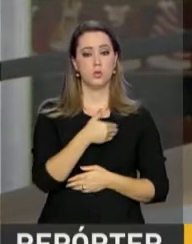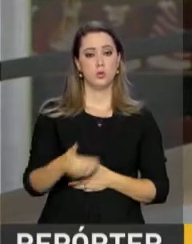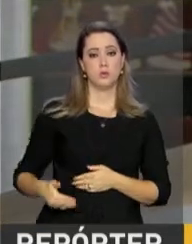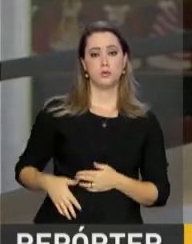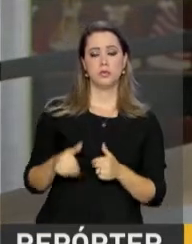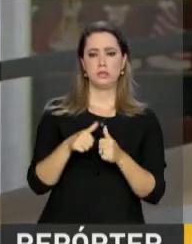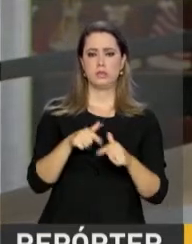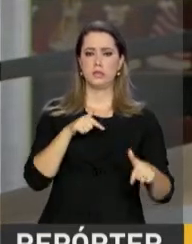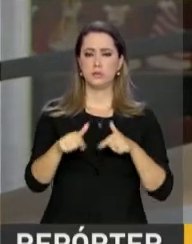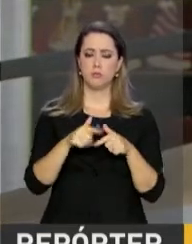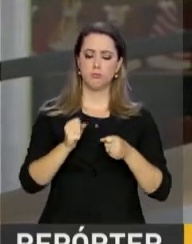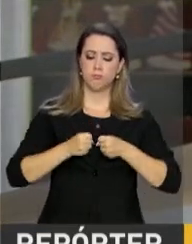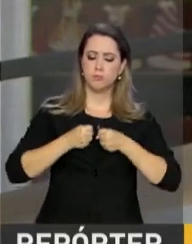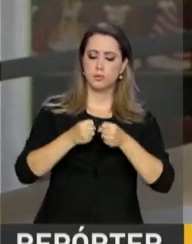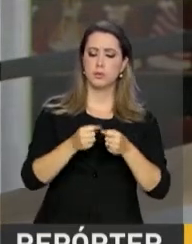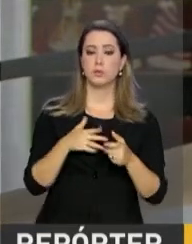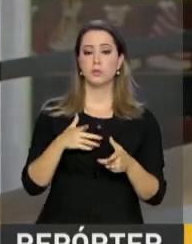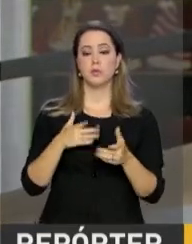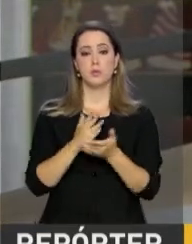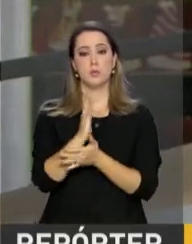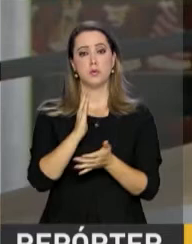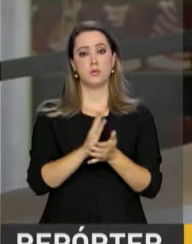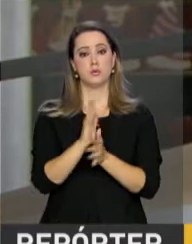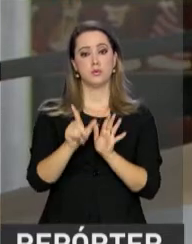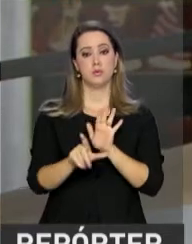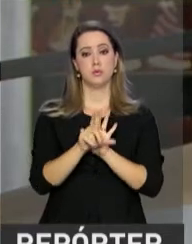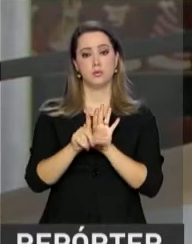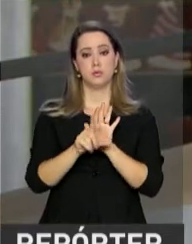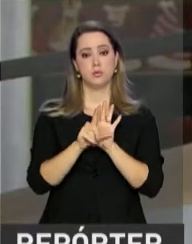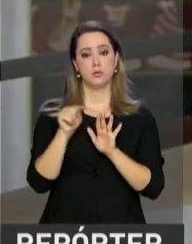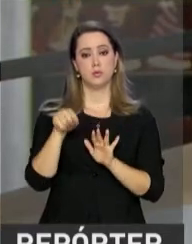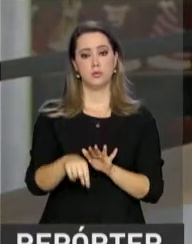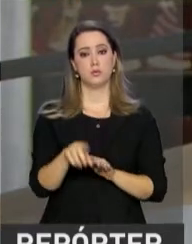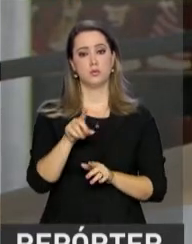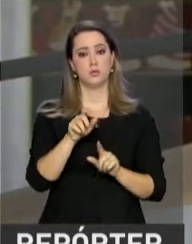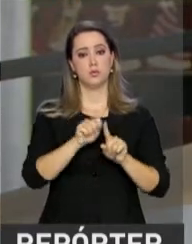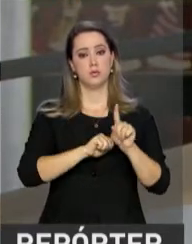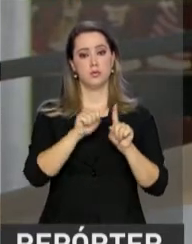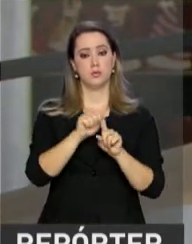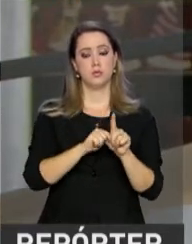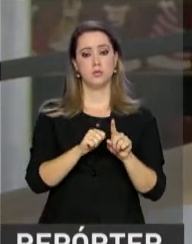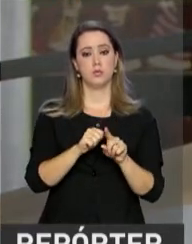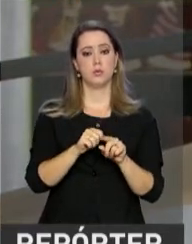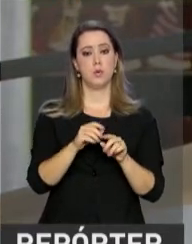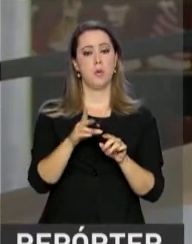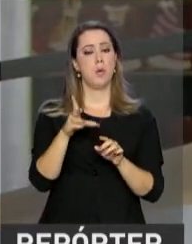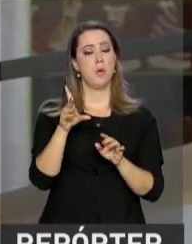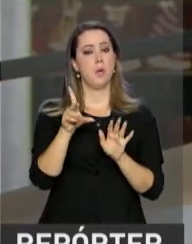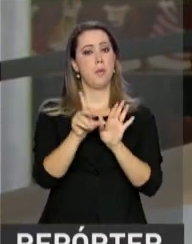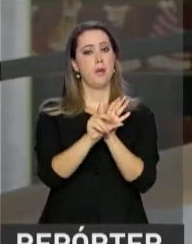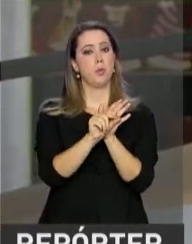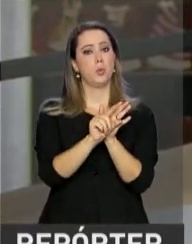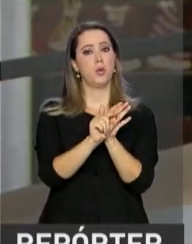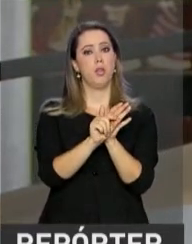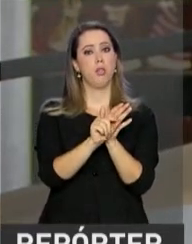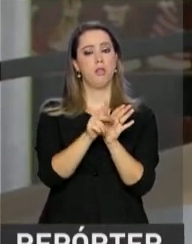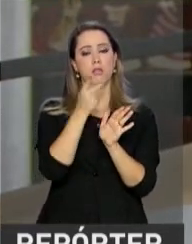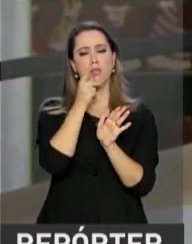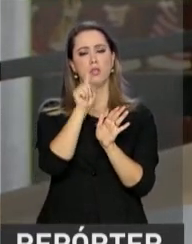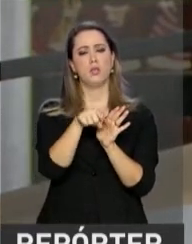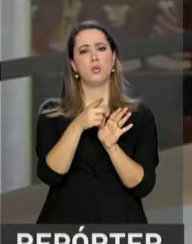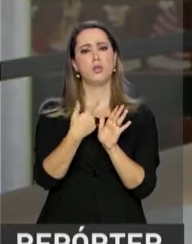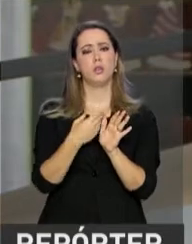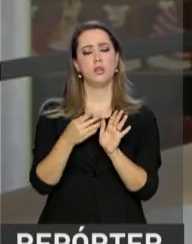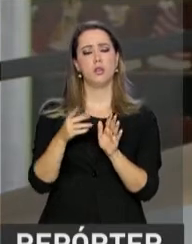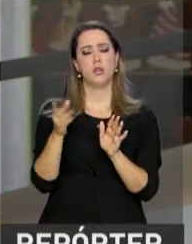trabalhando intensamente para que a reforma da previdência seja aprovada ainda neste mês pelo twitter o presidente teme disse que a reforma vai garantir